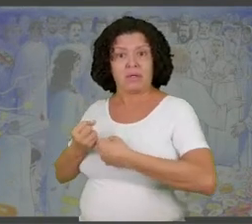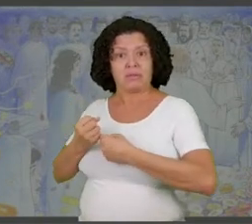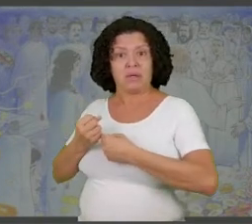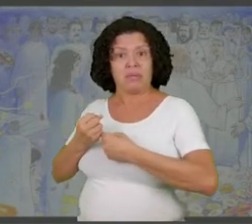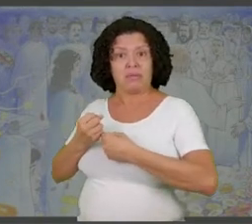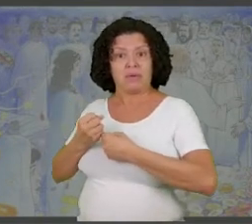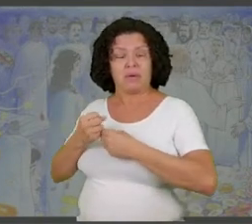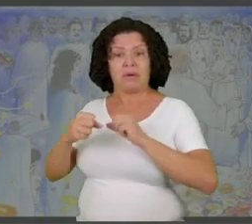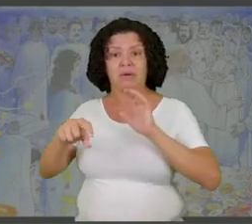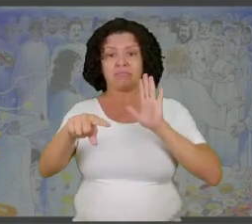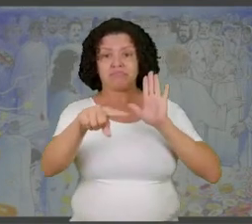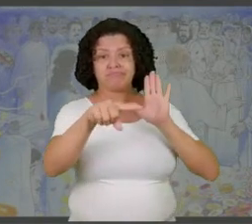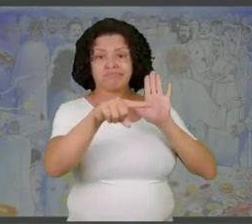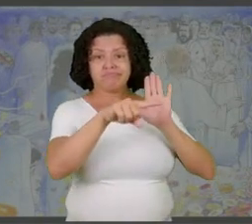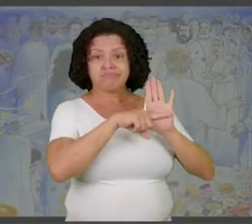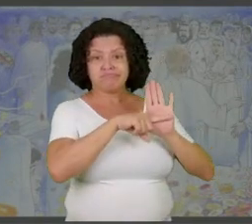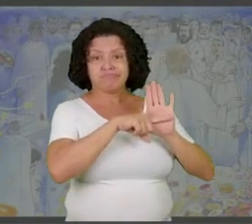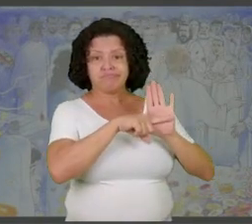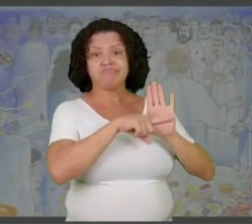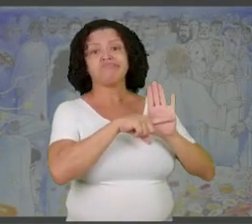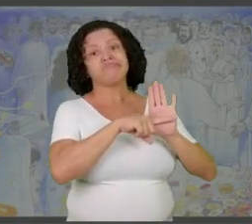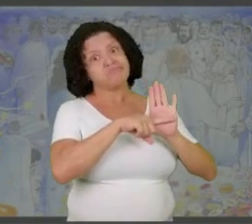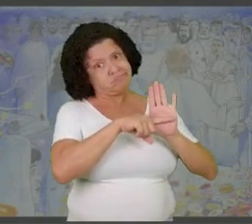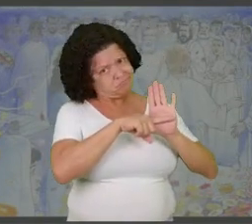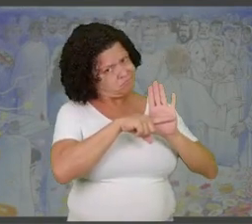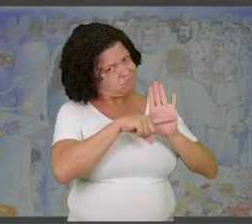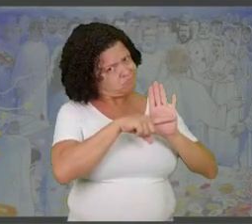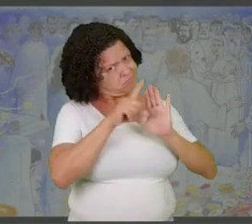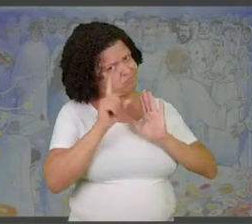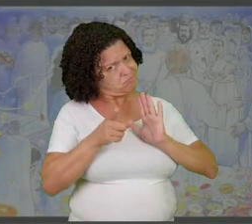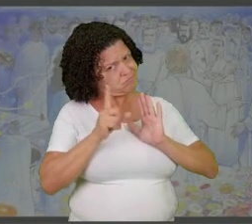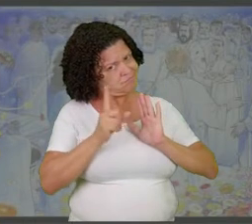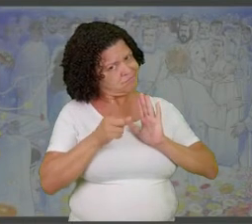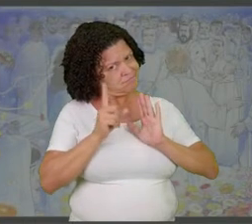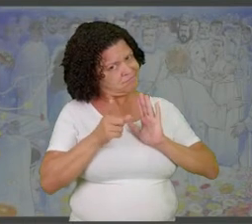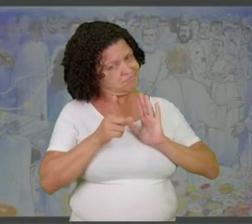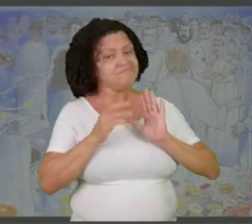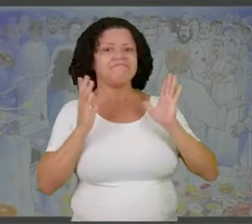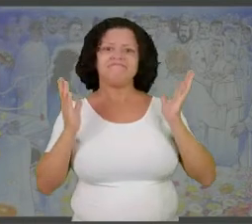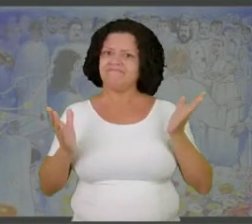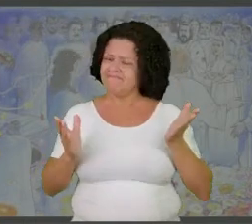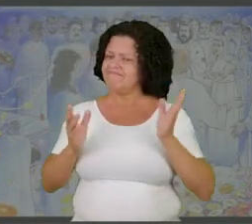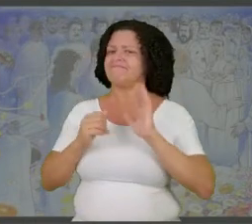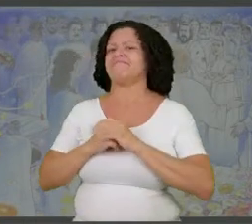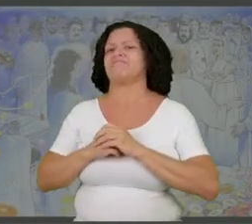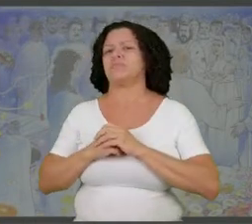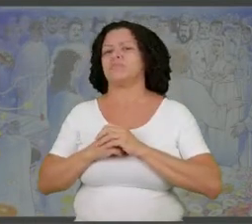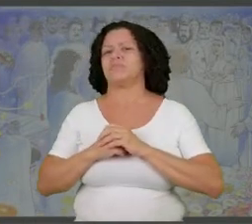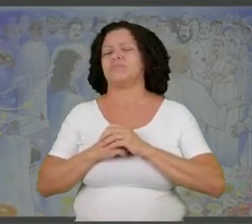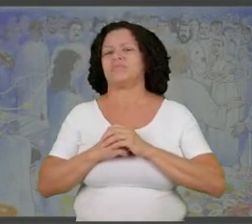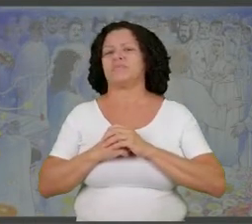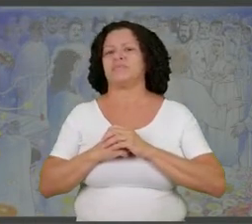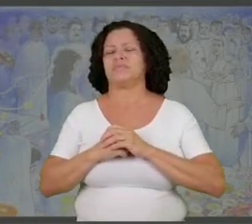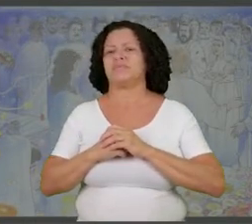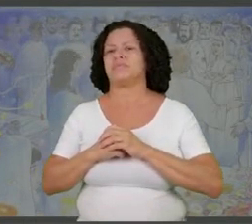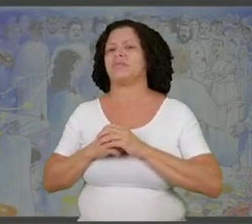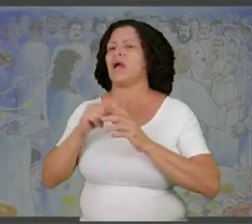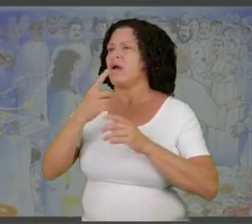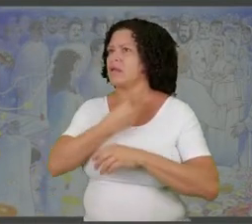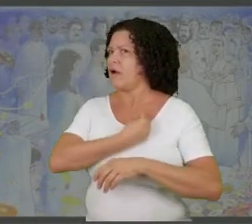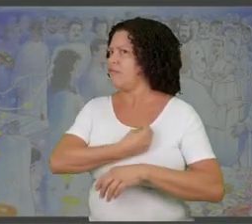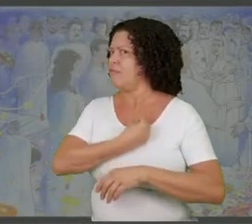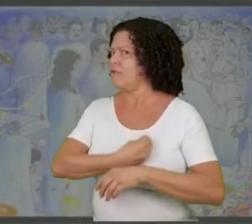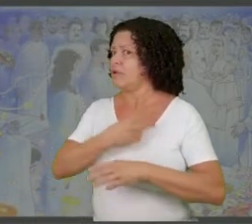essa energia que depositamos de volta, né? Seja pelas vicissitudes